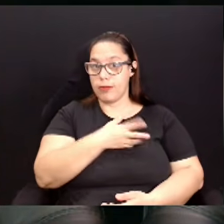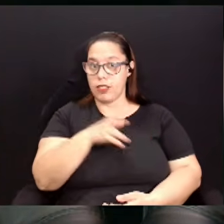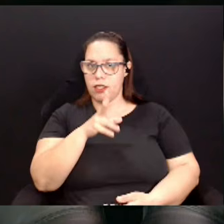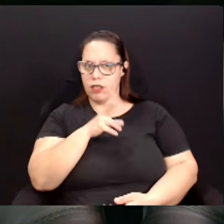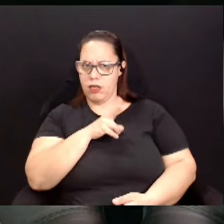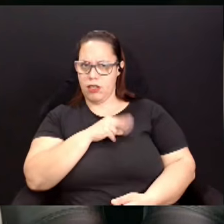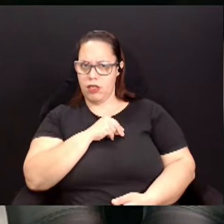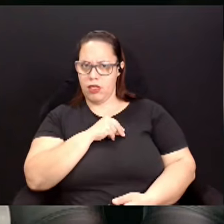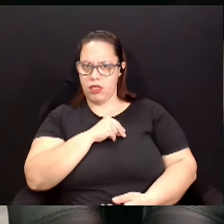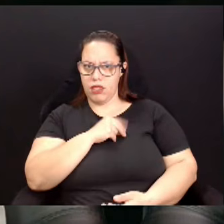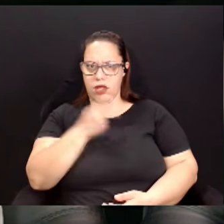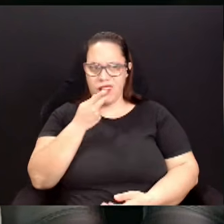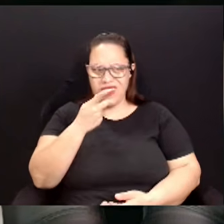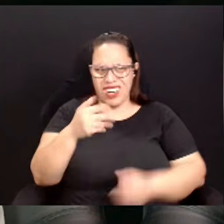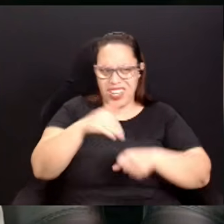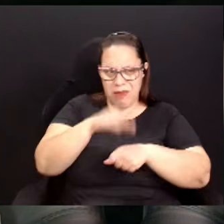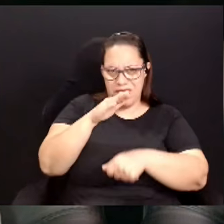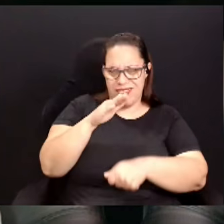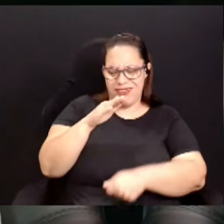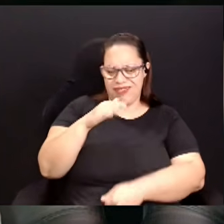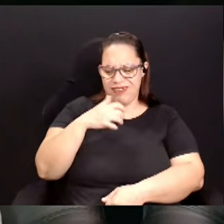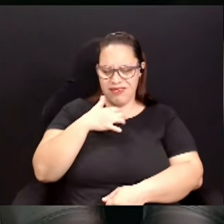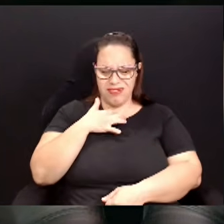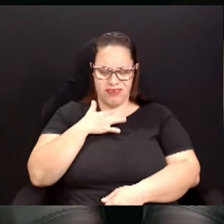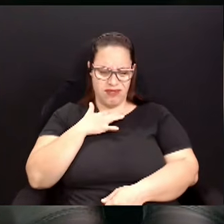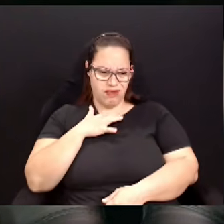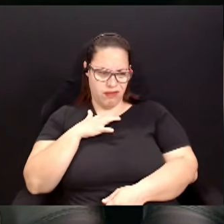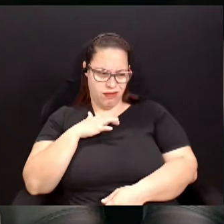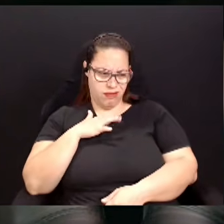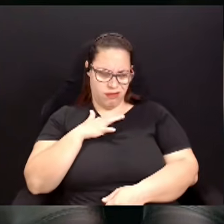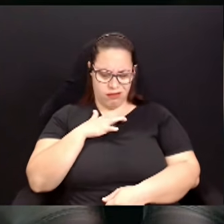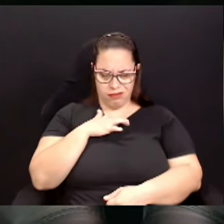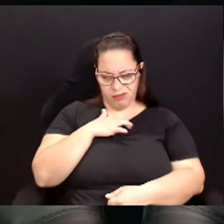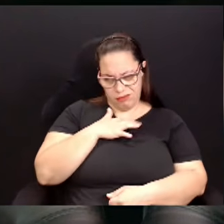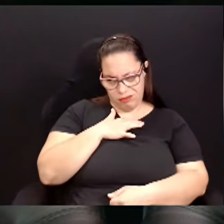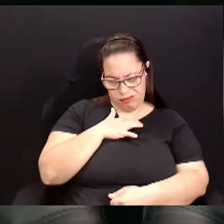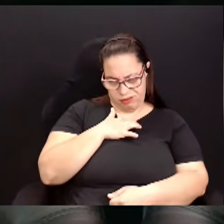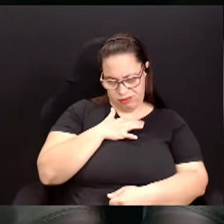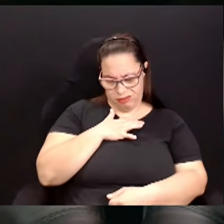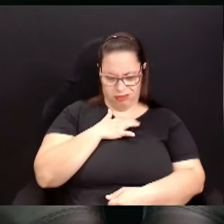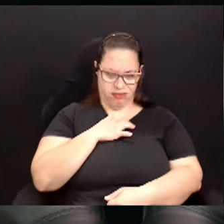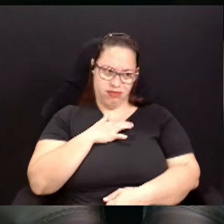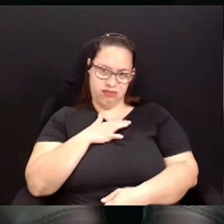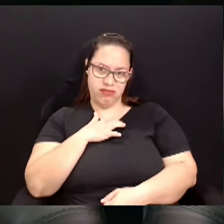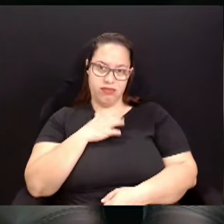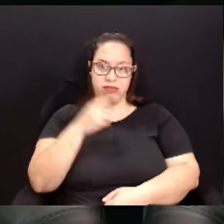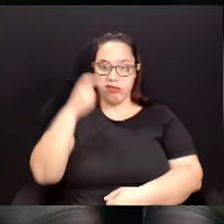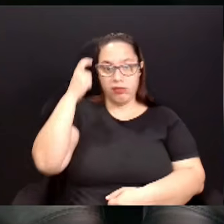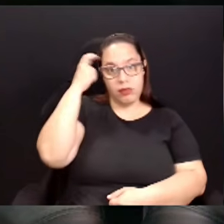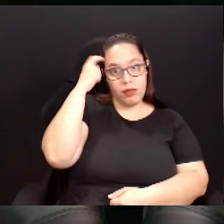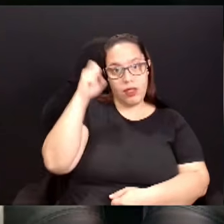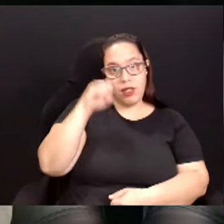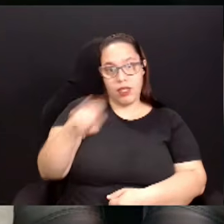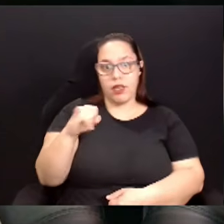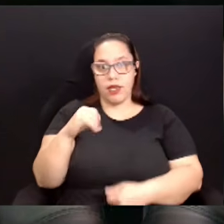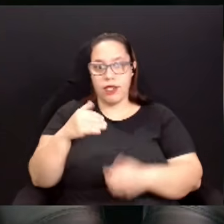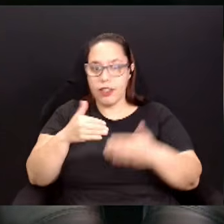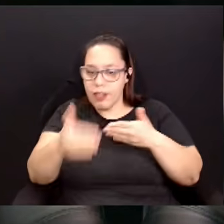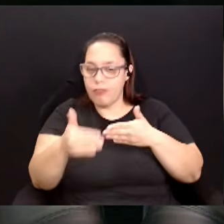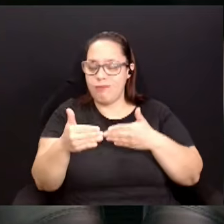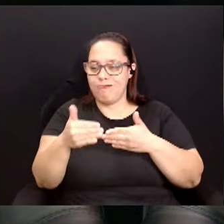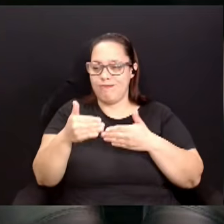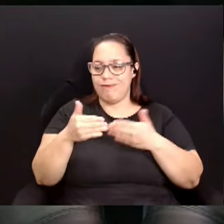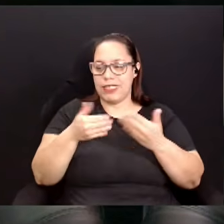atropelei? Depois, né, a gente sempre, né, a gente tem uma chance de depois pensar, será que atropelei? Aí eu vou provocar